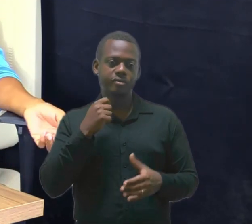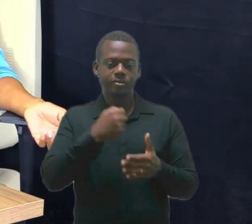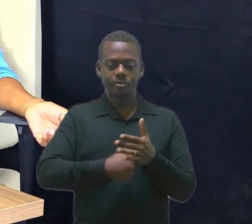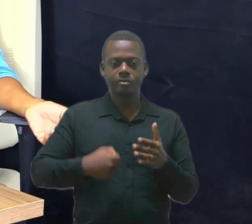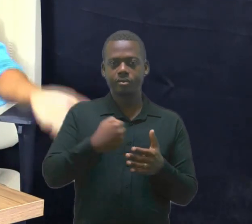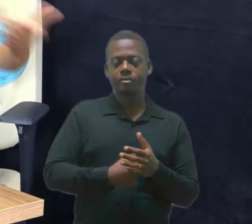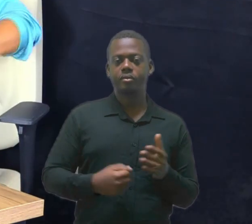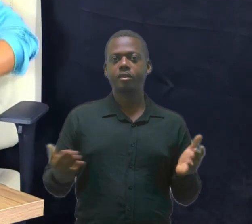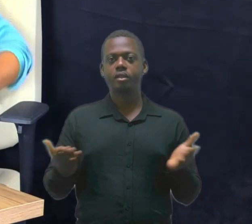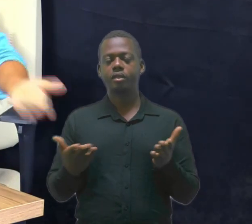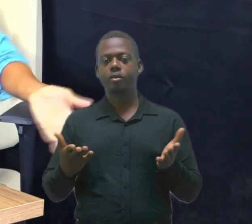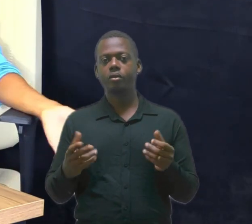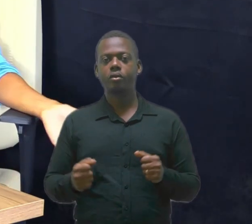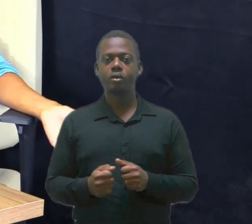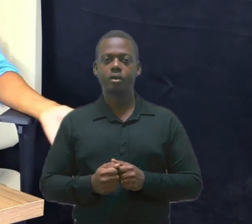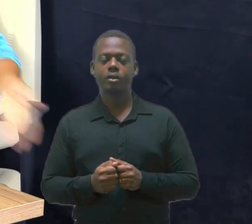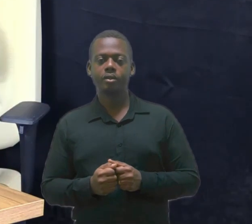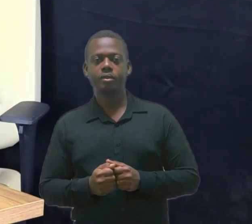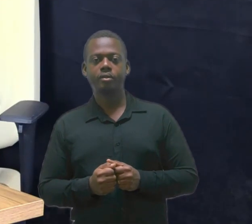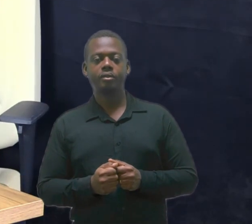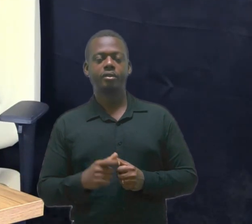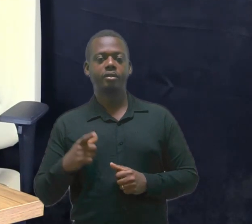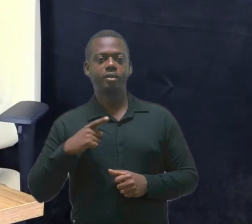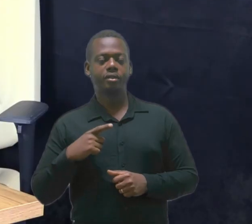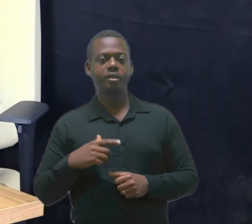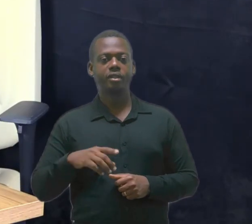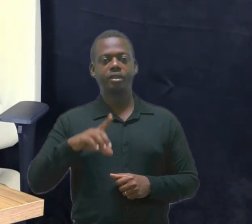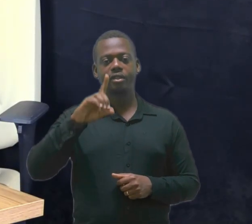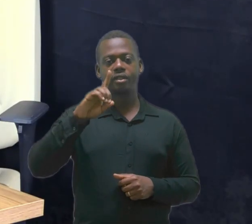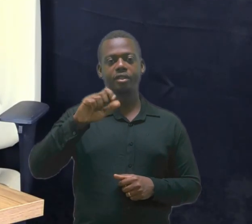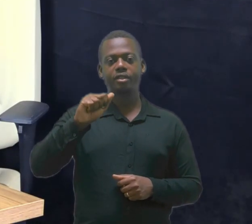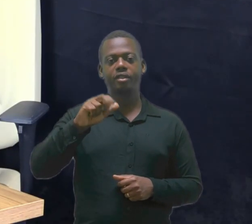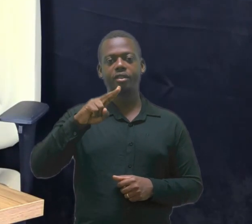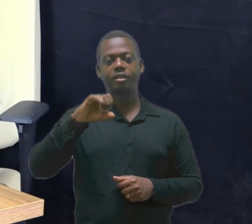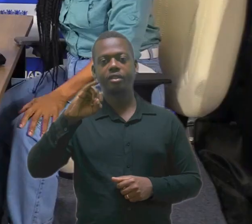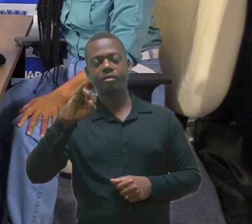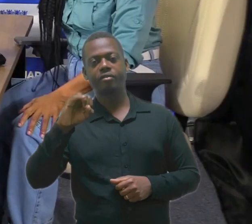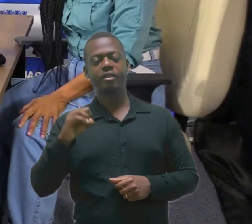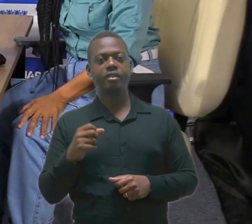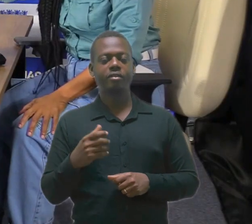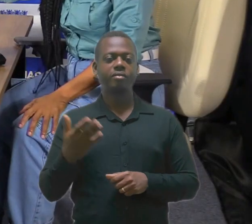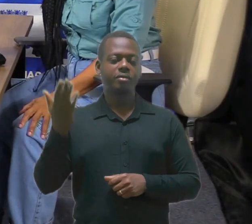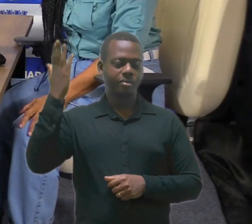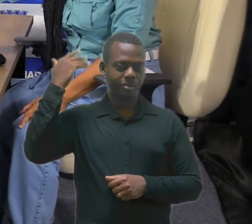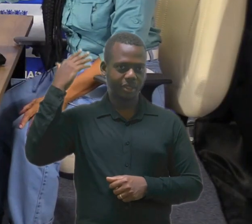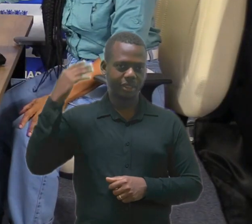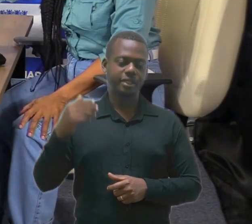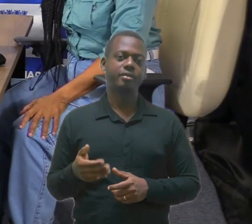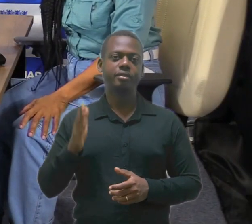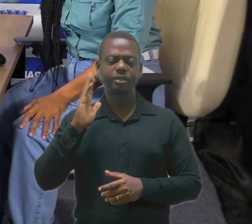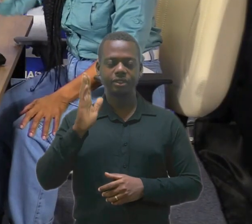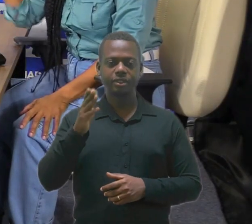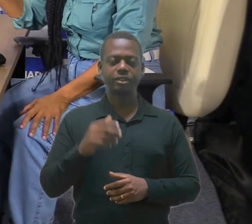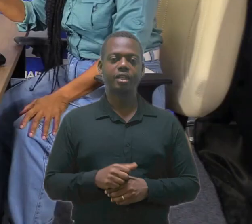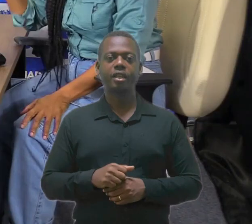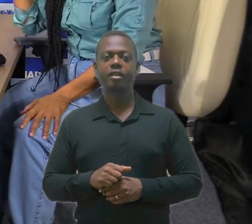se envolve na causa. E agora, né, nós temos agora aqui, gente, não posso deixar finalizar, Davi, desde o ano passado, levantou essa bandeira aqui, ó. Todo